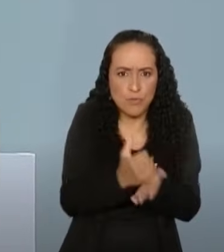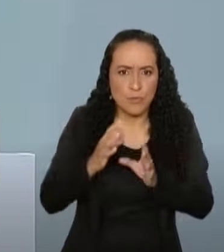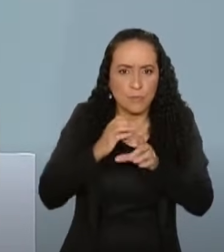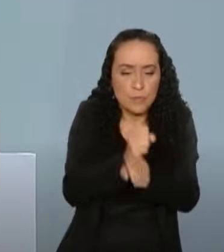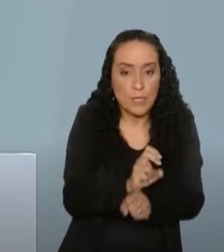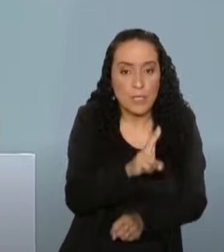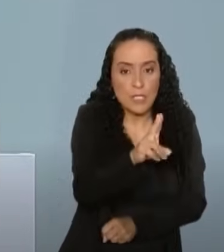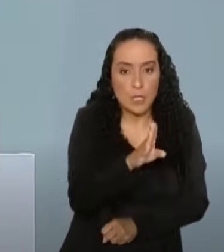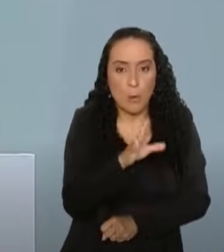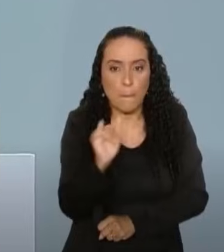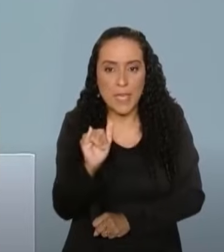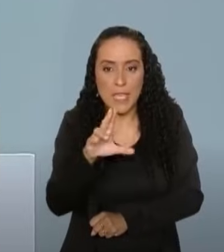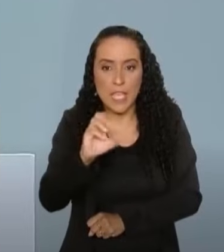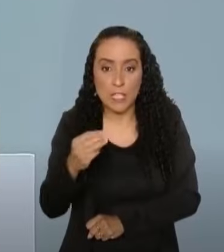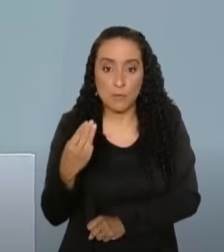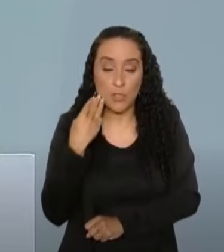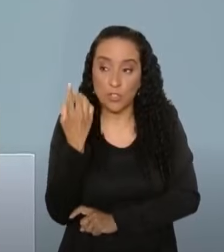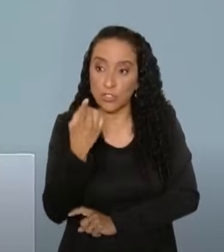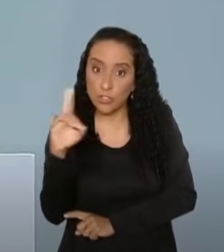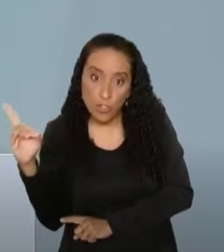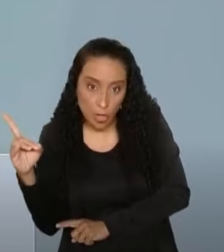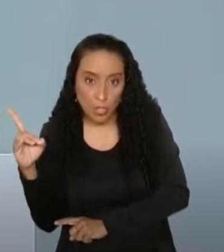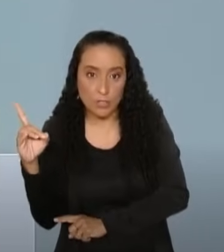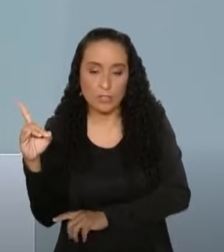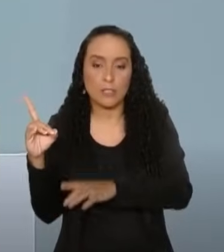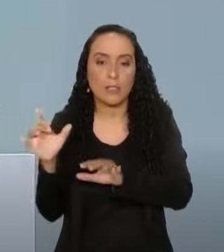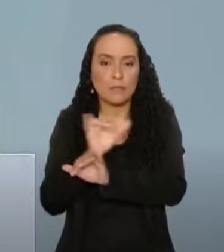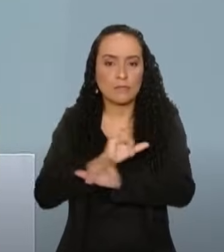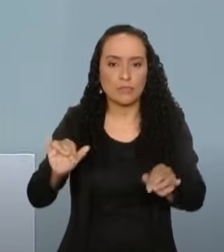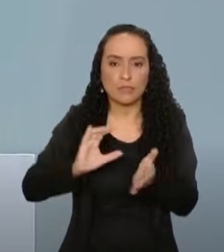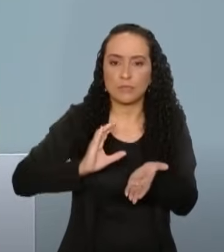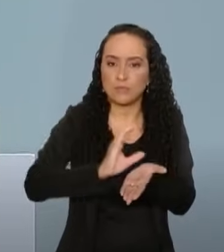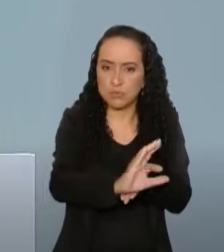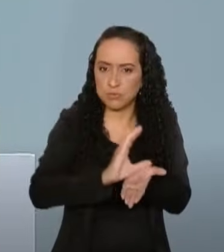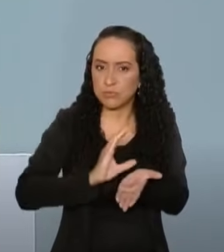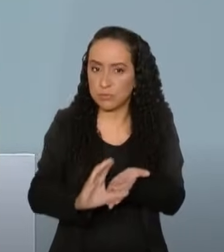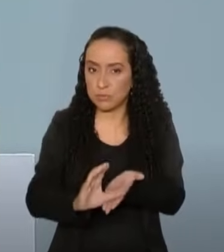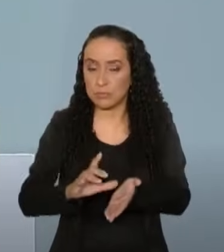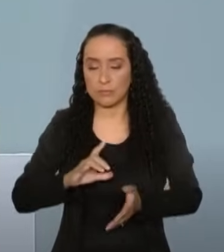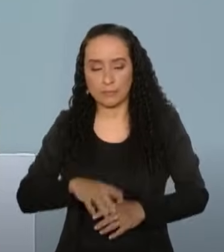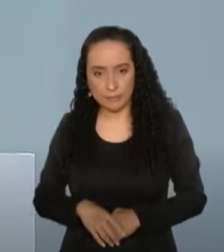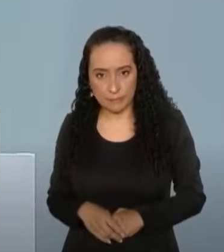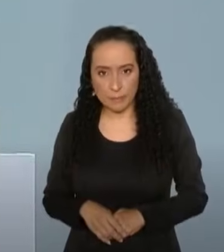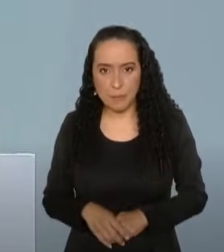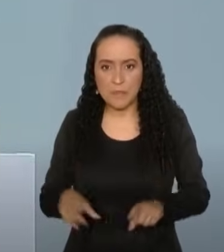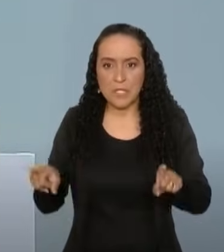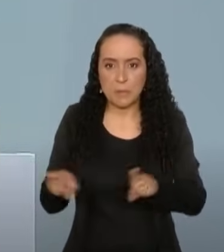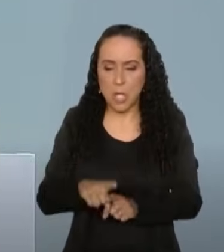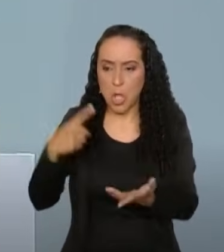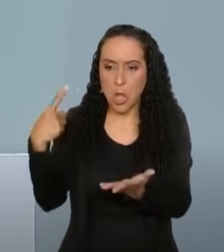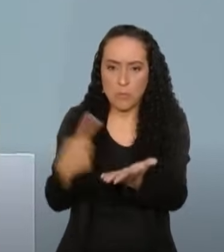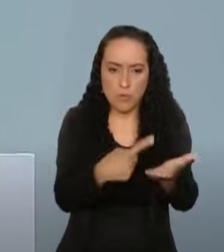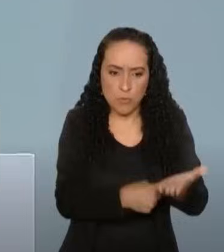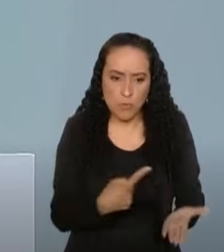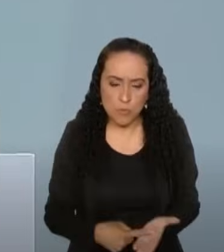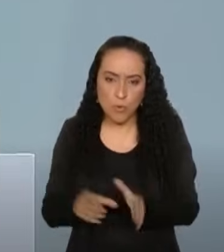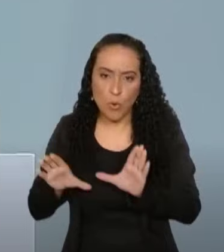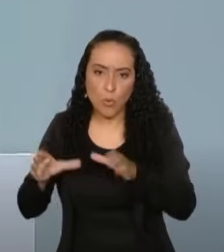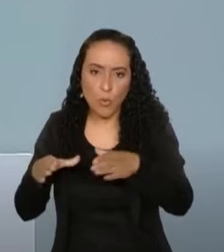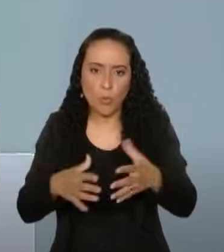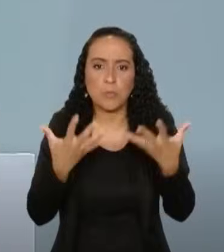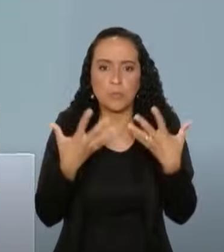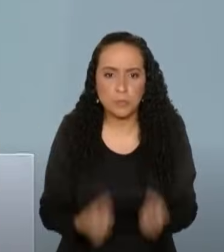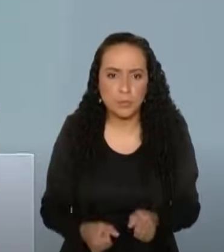5 bilhões e 500 milhões de dólares em anúncio de investimento. Adotamos compromissos coletivos